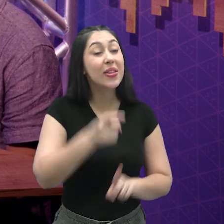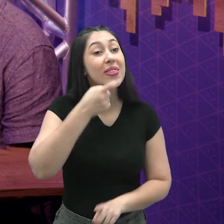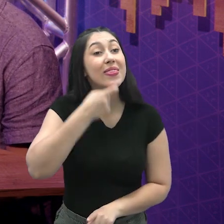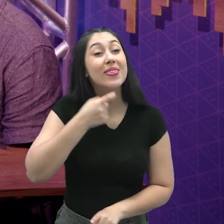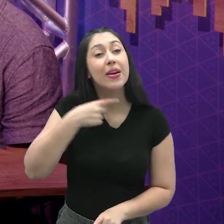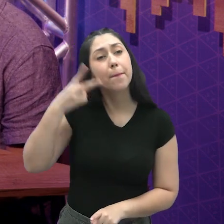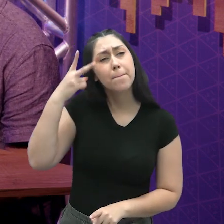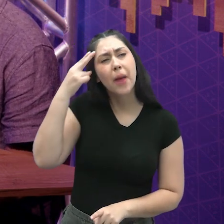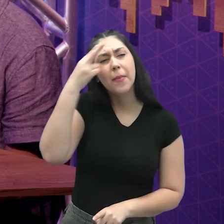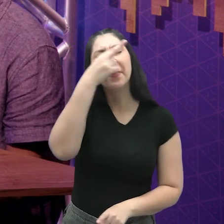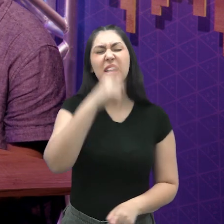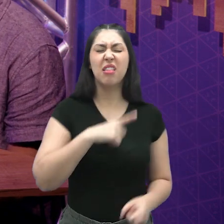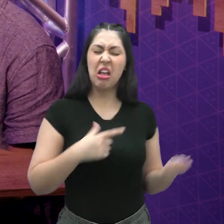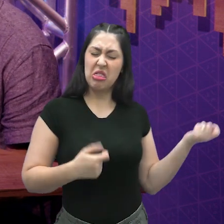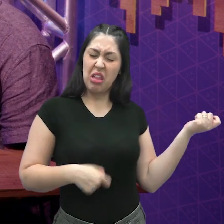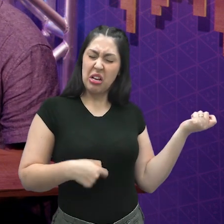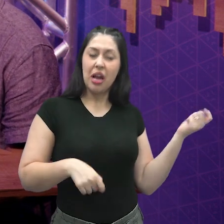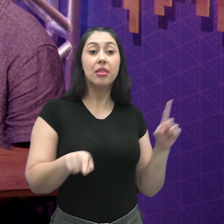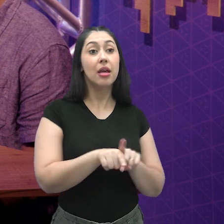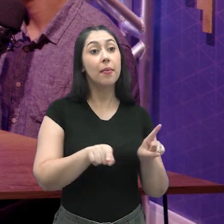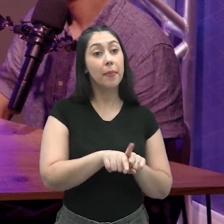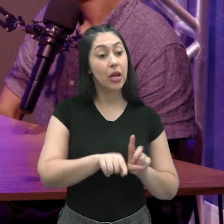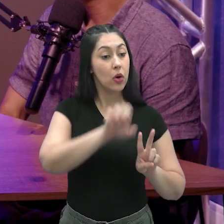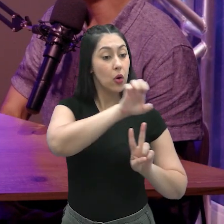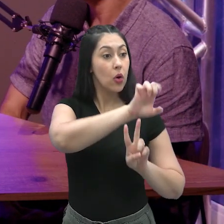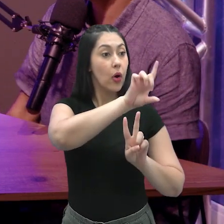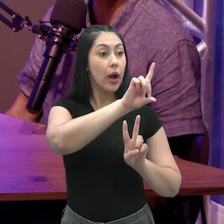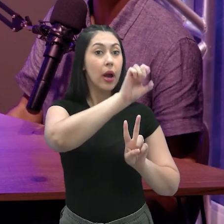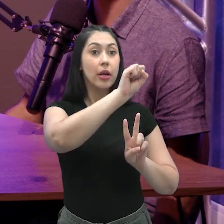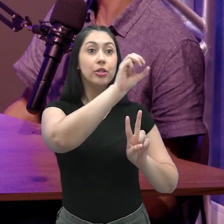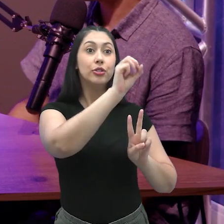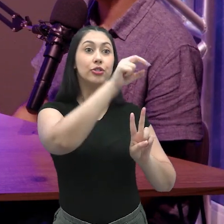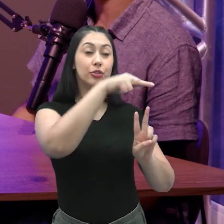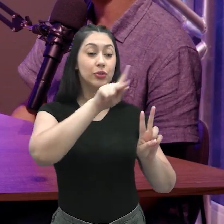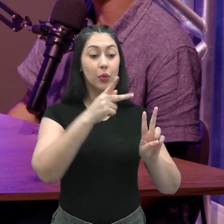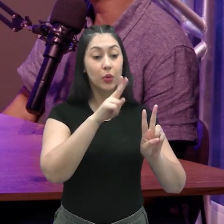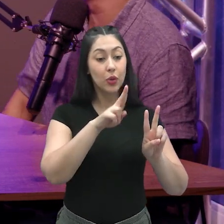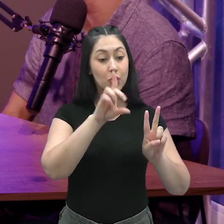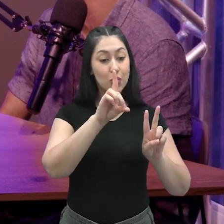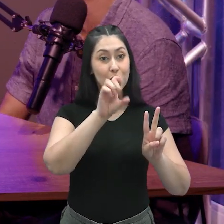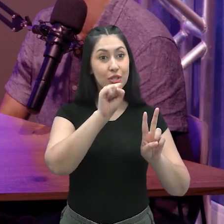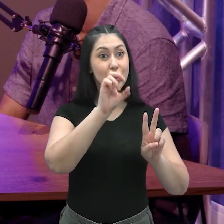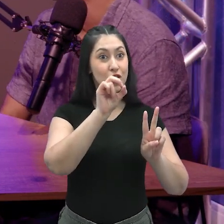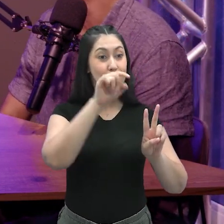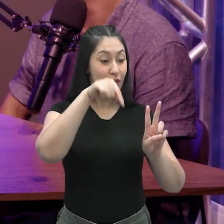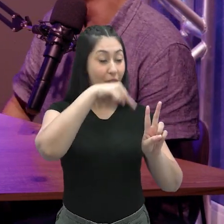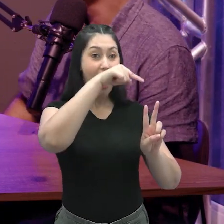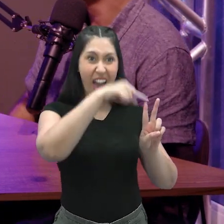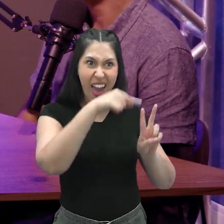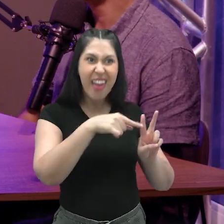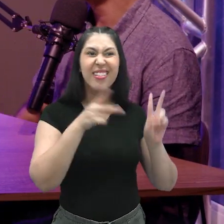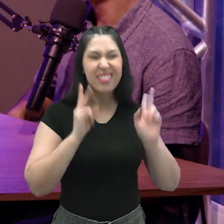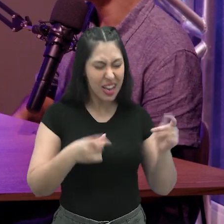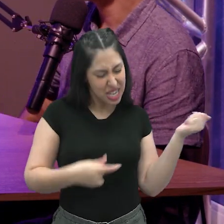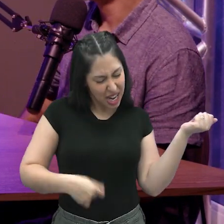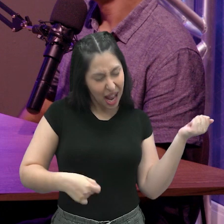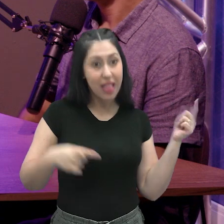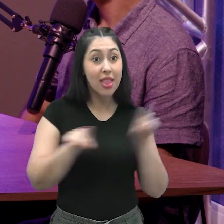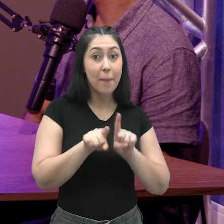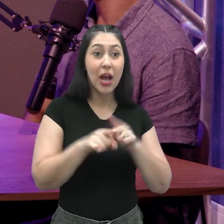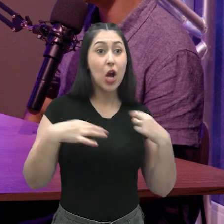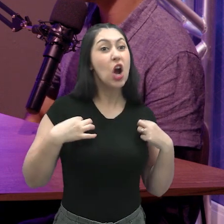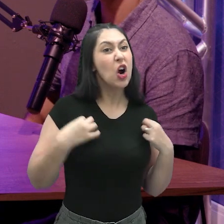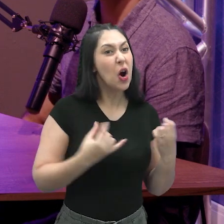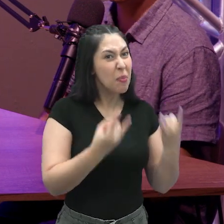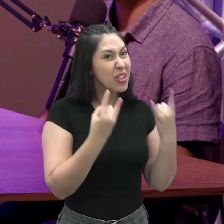com inúmeros solos de guitarra. Edson e Hudson. Que o próprio Hudson toca guitarra. toca muita guitarra, vive com roupa, camiseta de